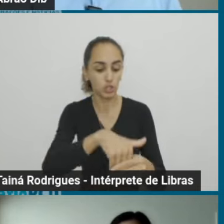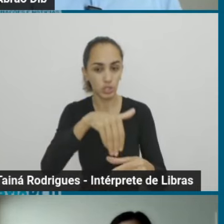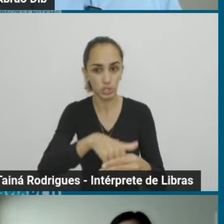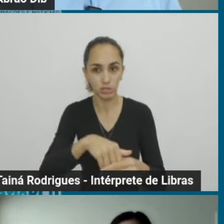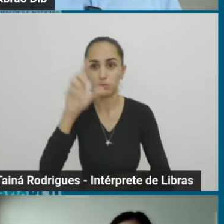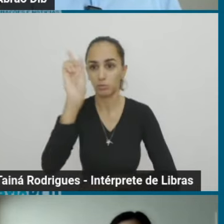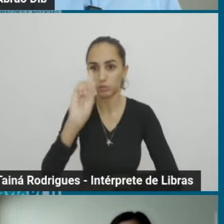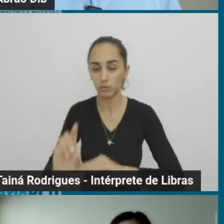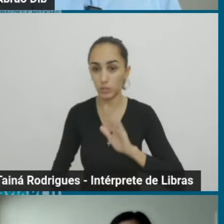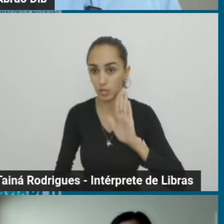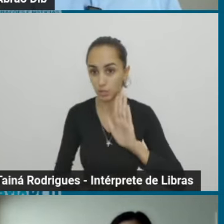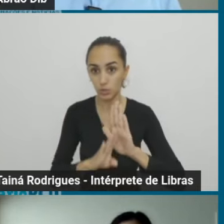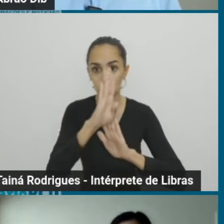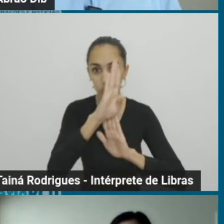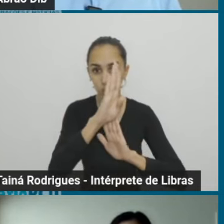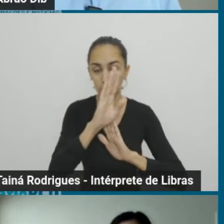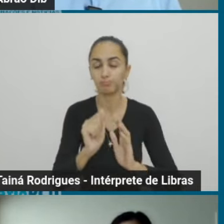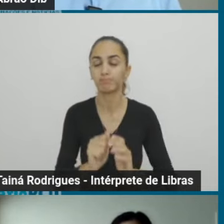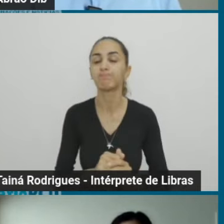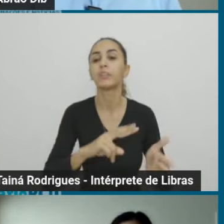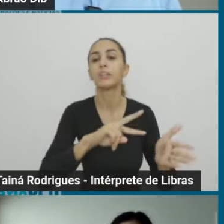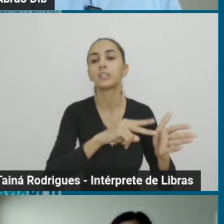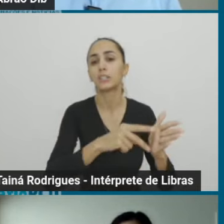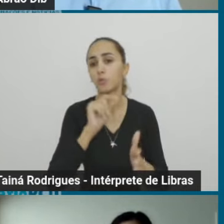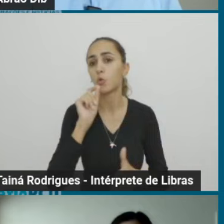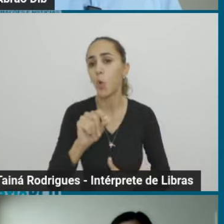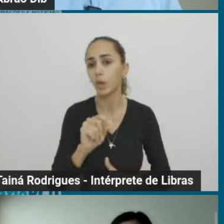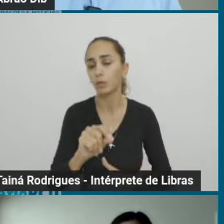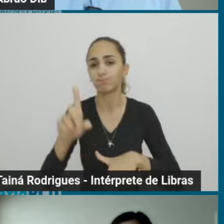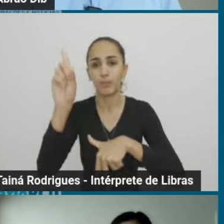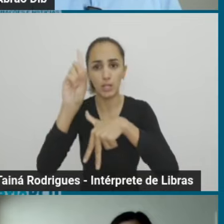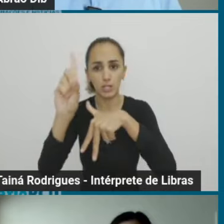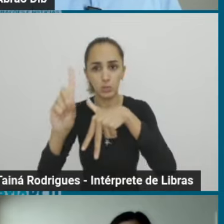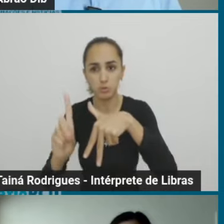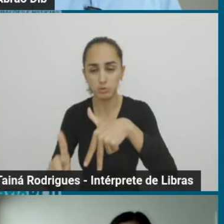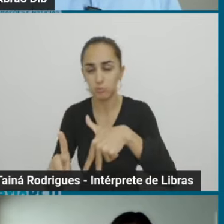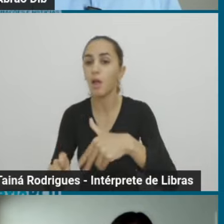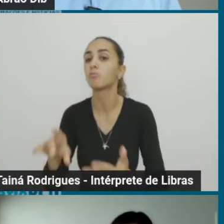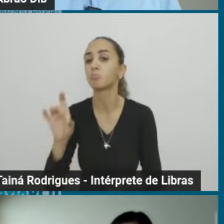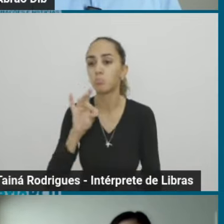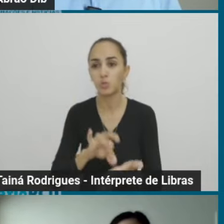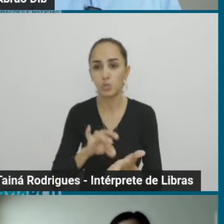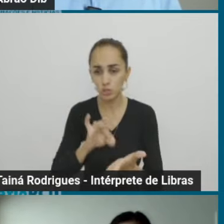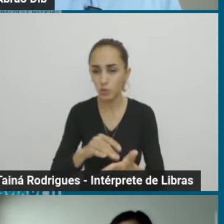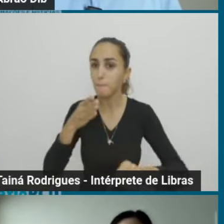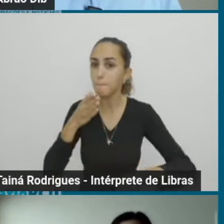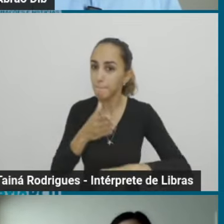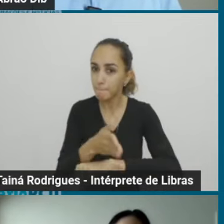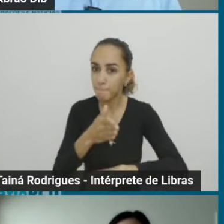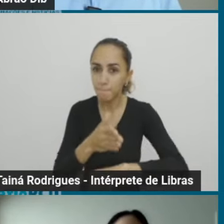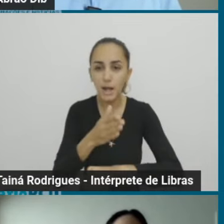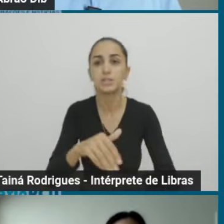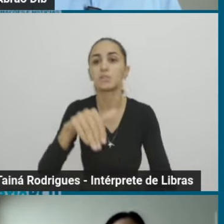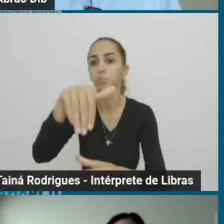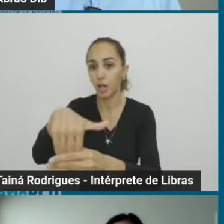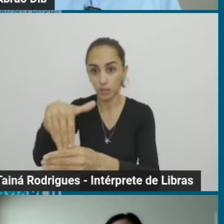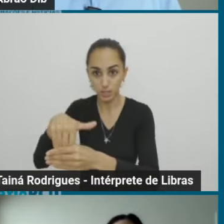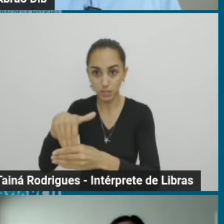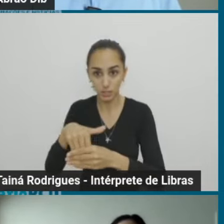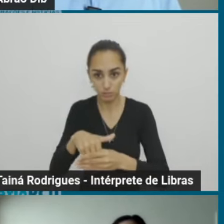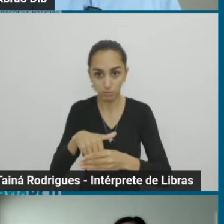deficiência, significa que mais pessoas com deficiência estão efetivamente participando do pleito, participando das